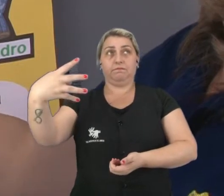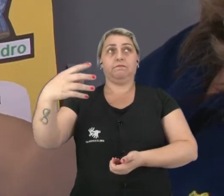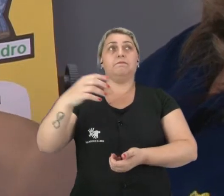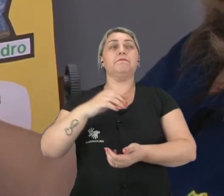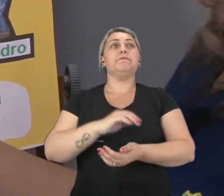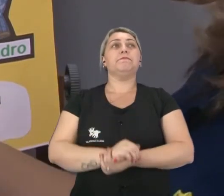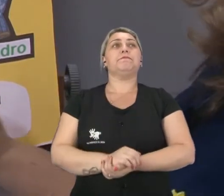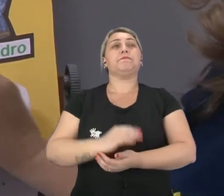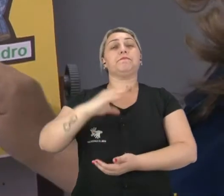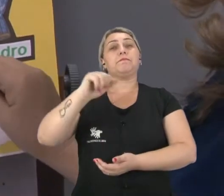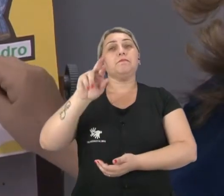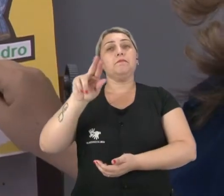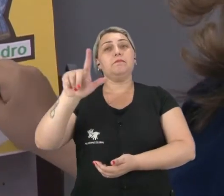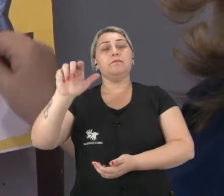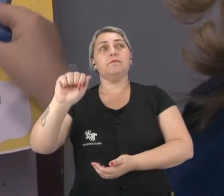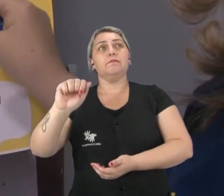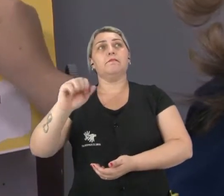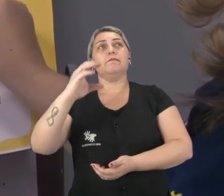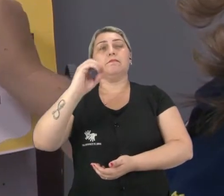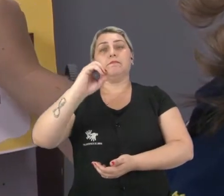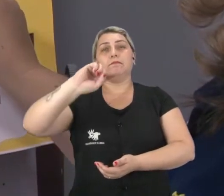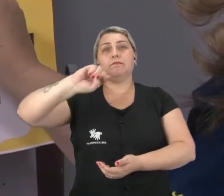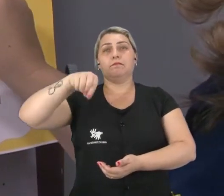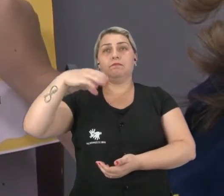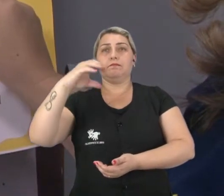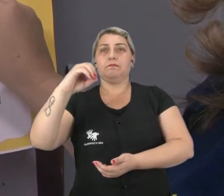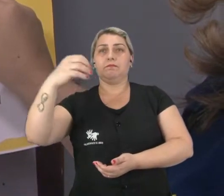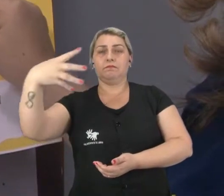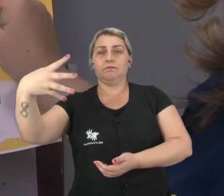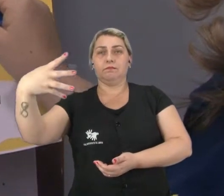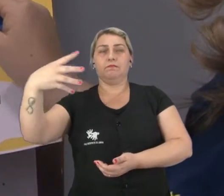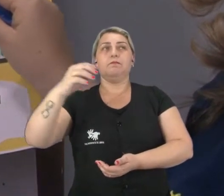um 0,4, a Carla colocou